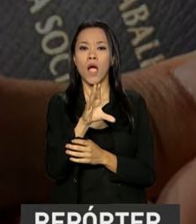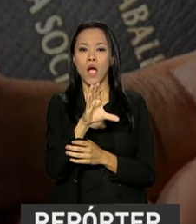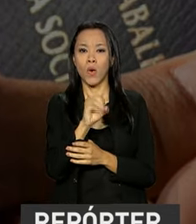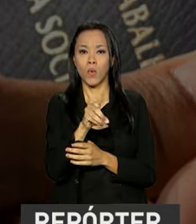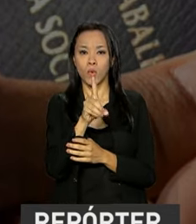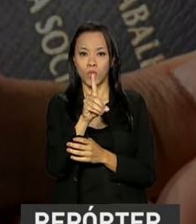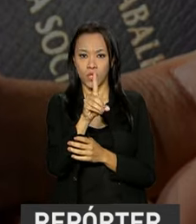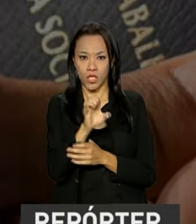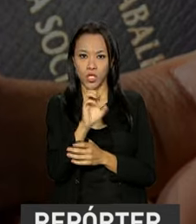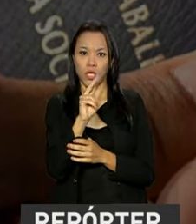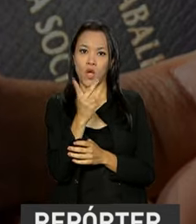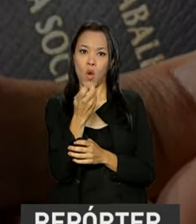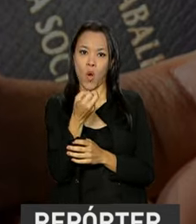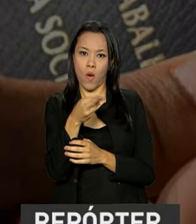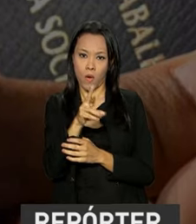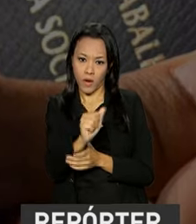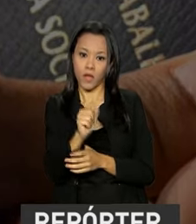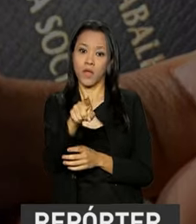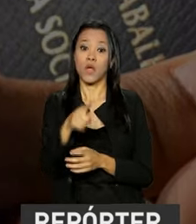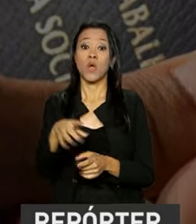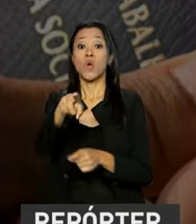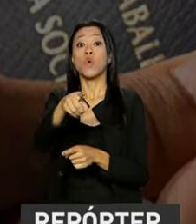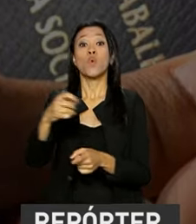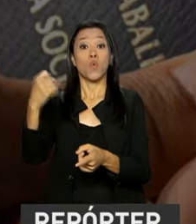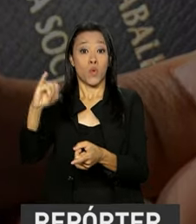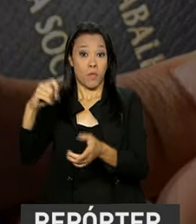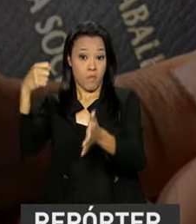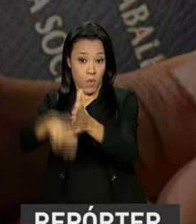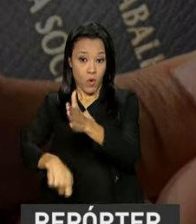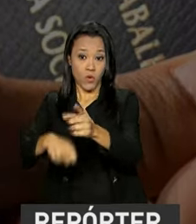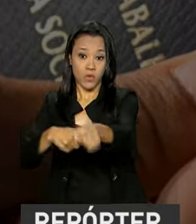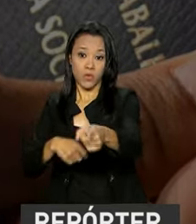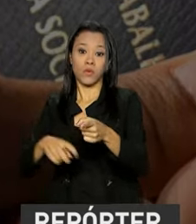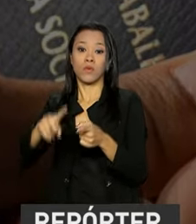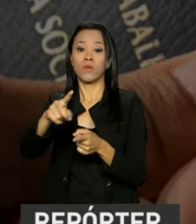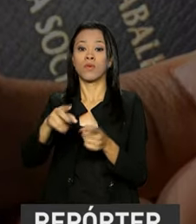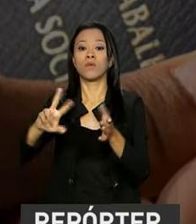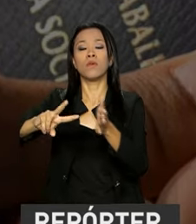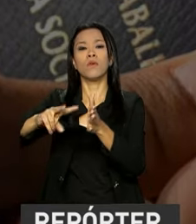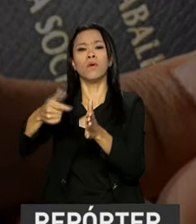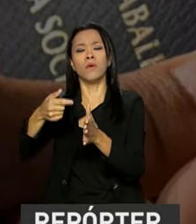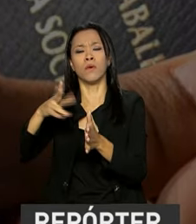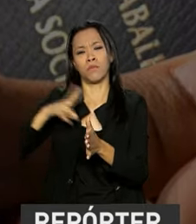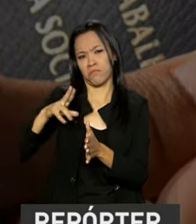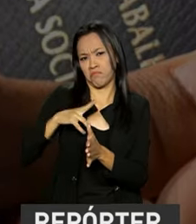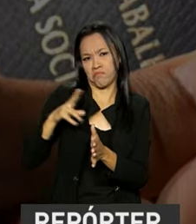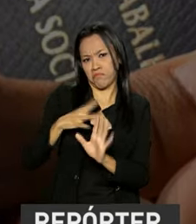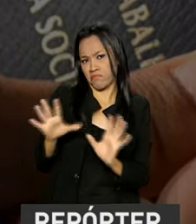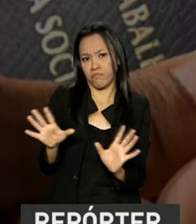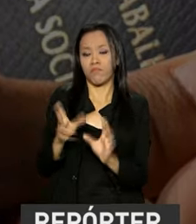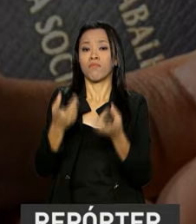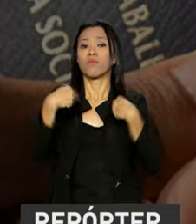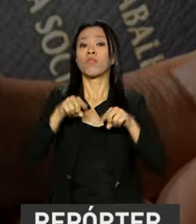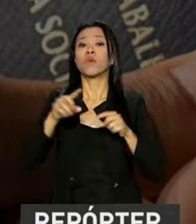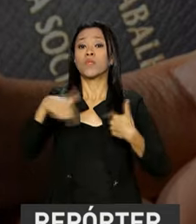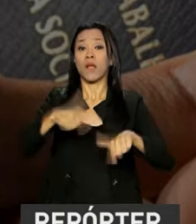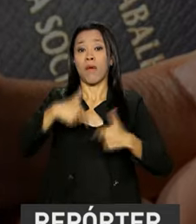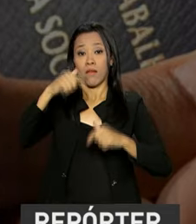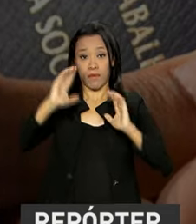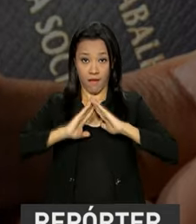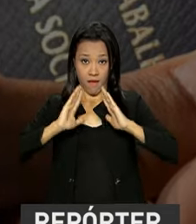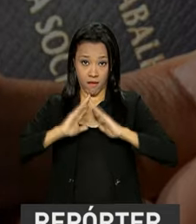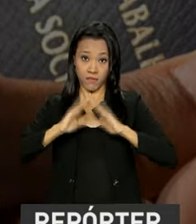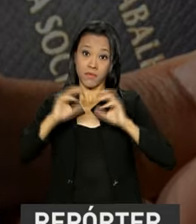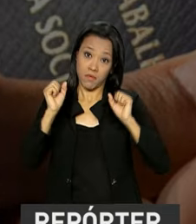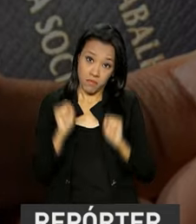imposto sindical Deixa de ser obrigatório e passa a ser opcional o trabalho em casa quando a pessoa exerce as